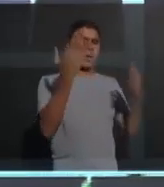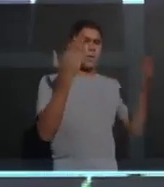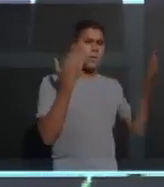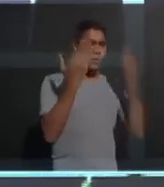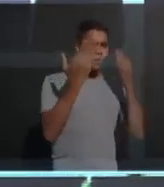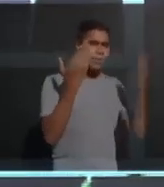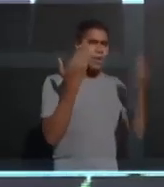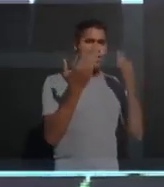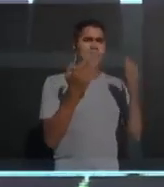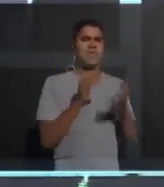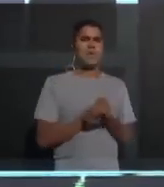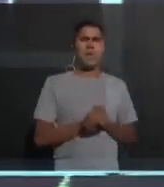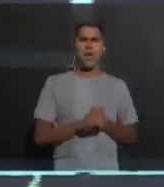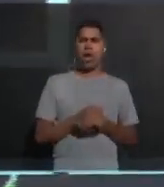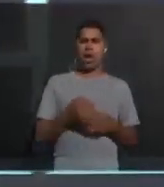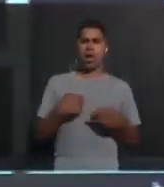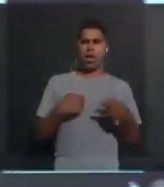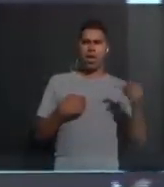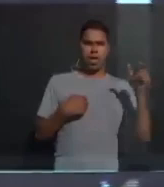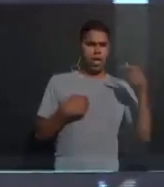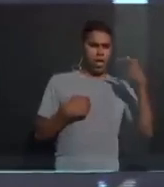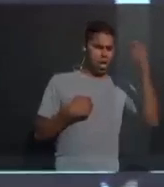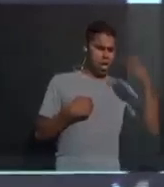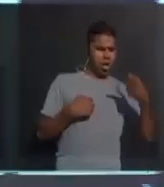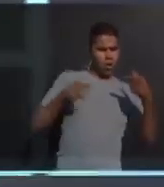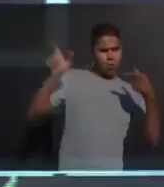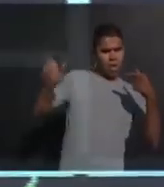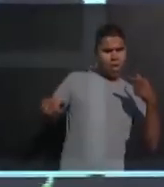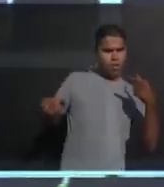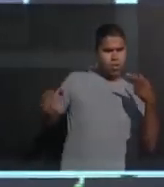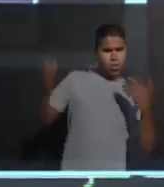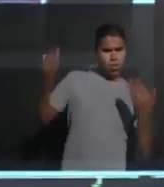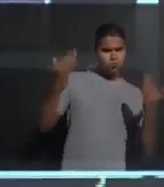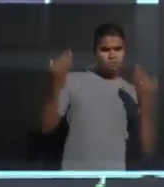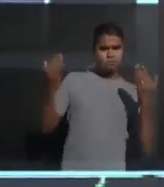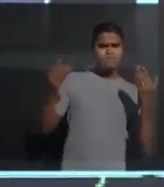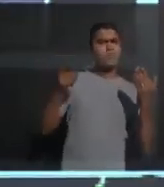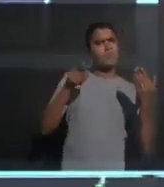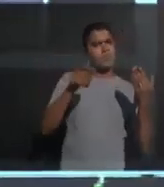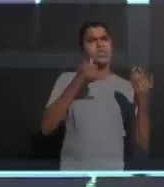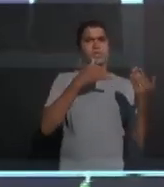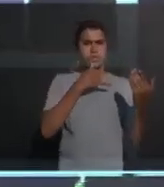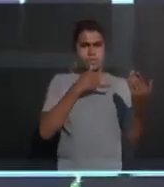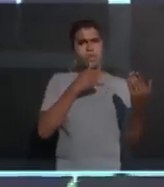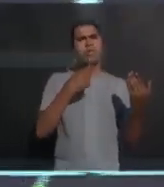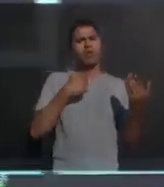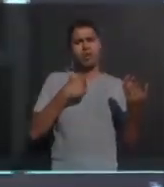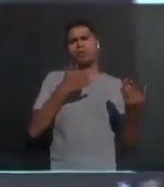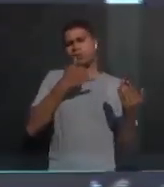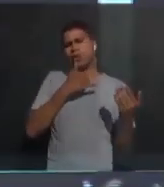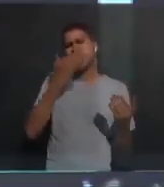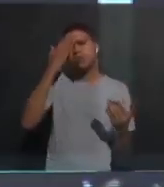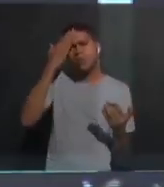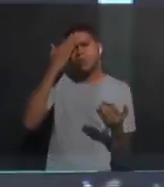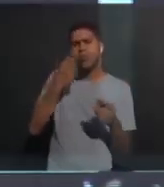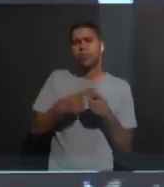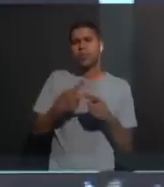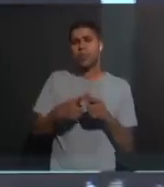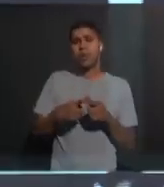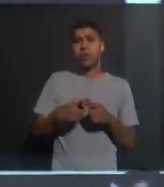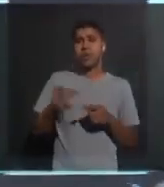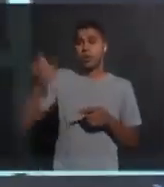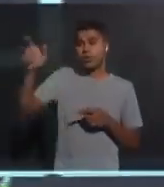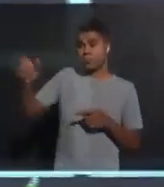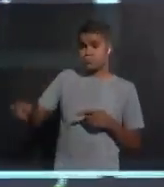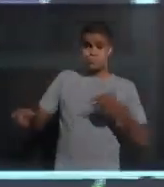não fique se comparando com as outras pessoas porque senão você vai ficar triste eu vou ficar triste porque existem